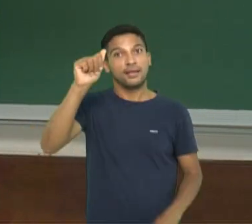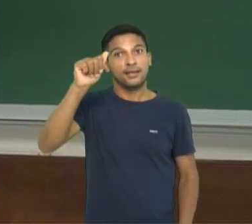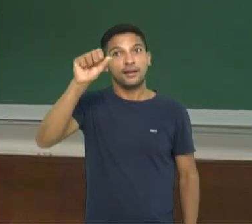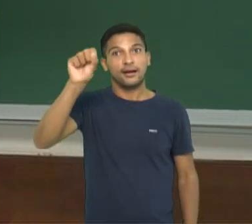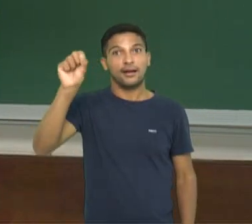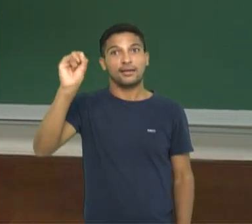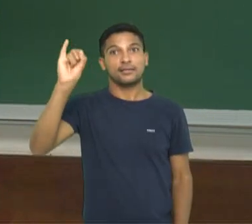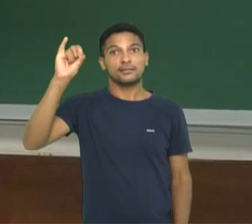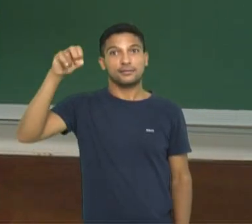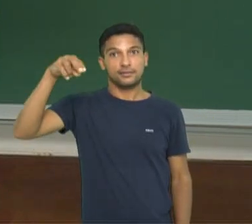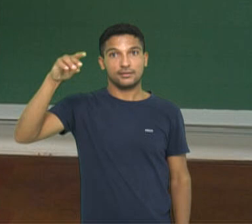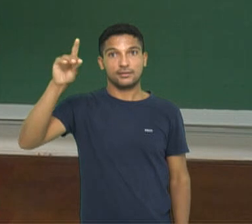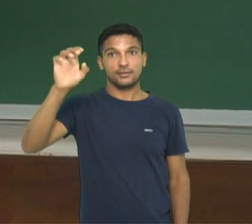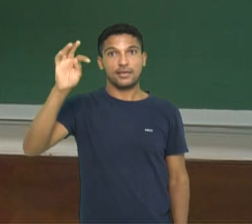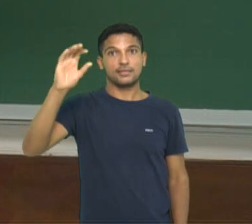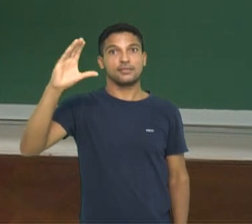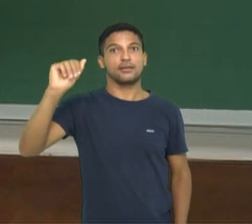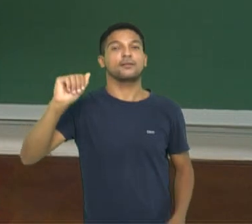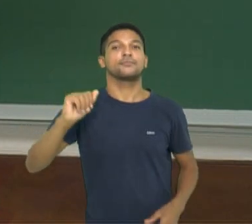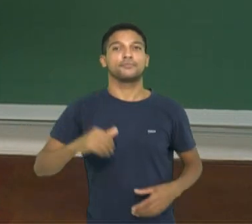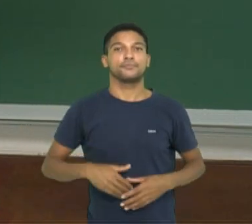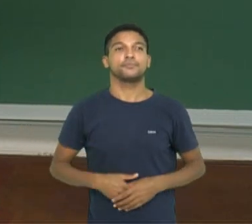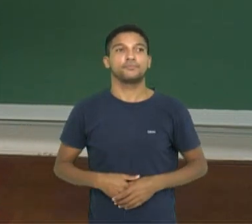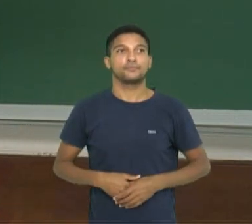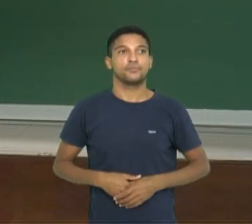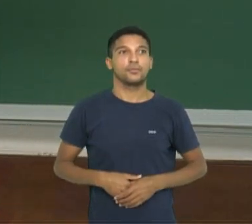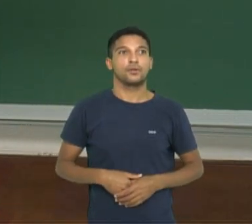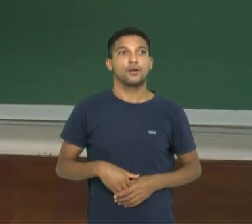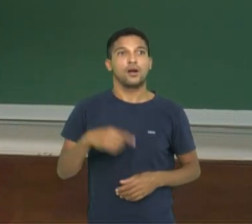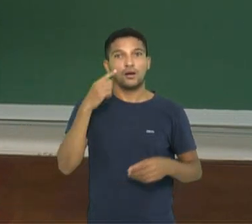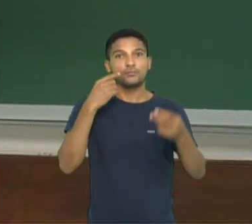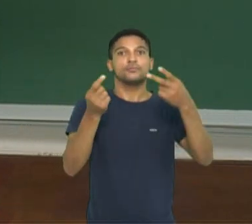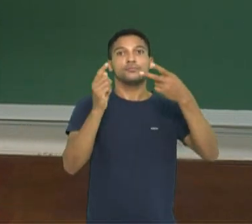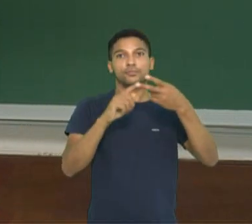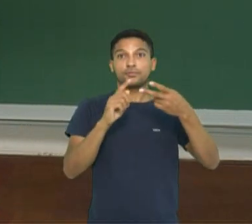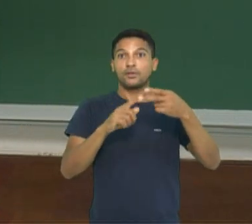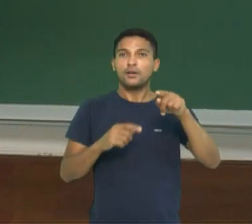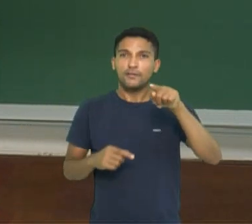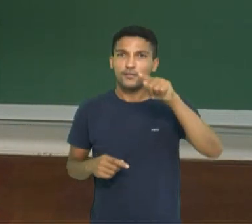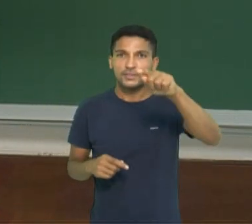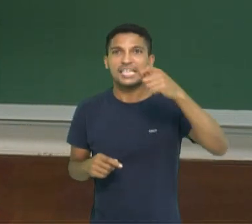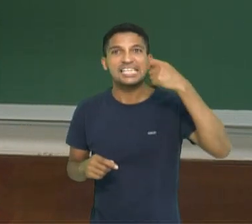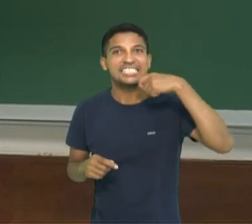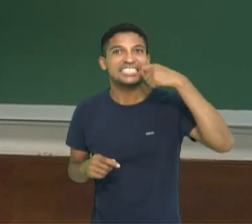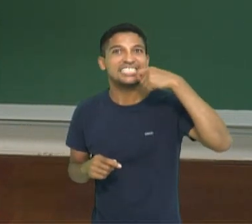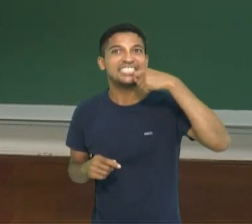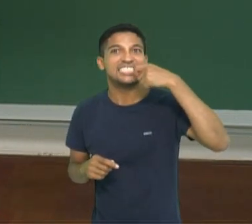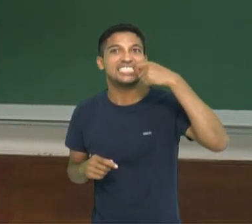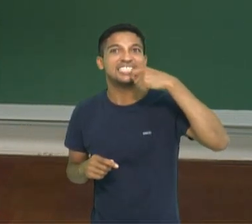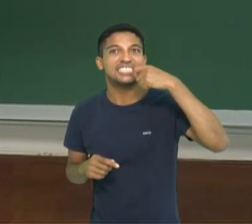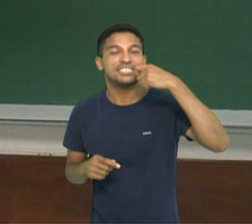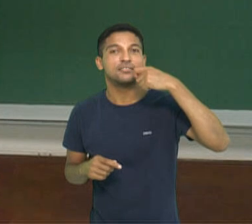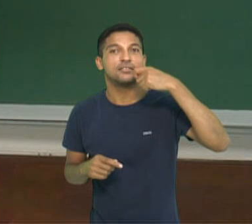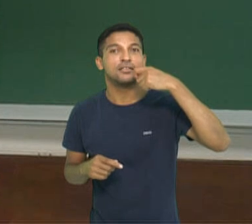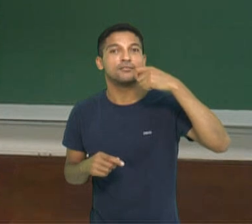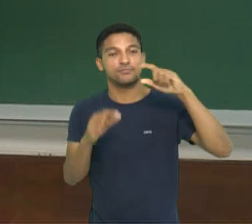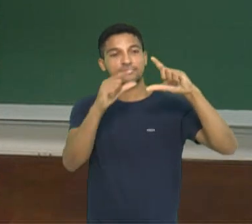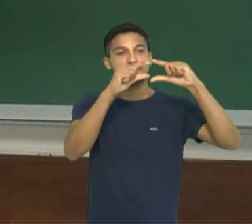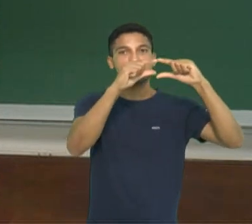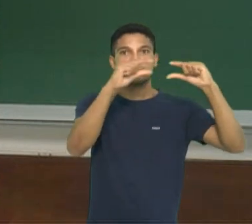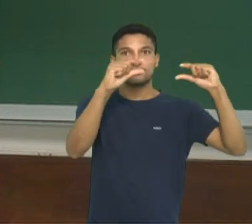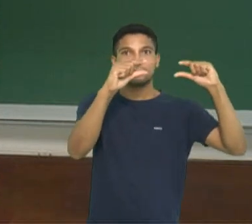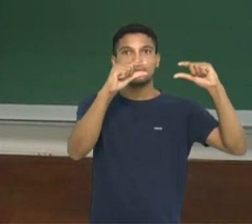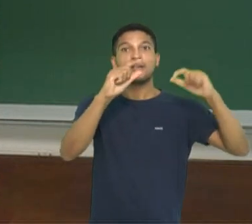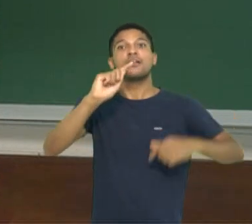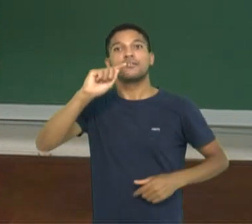né? Você escovou os dentes, vírgula, lavou o rosto, ponto final. Mesma situação, né? Não coloquei a conjunção e para somar